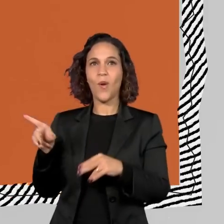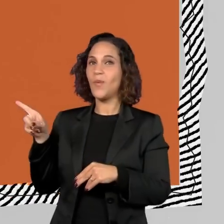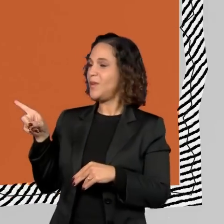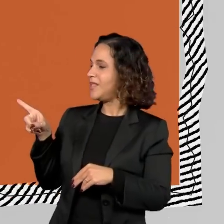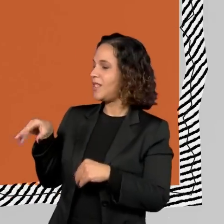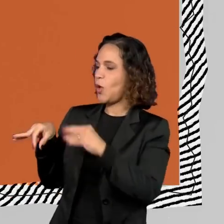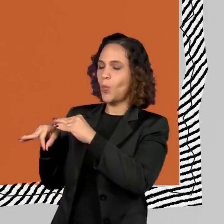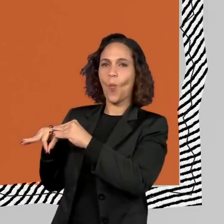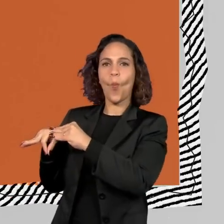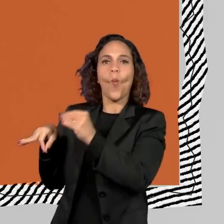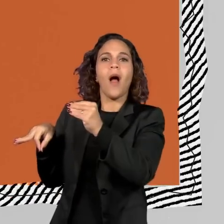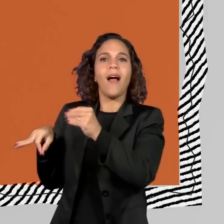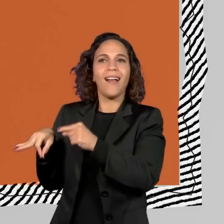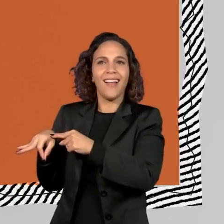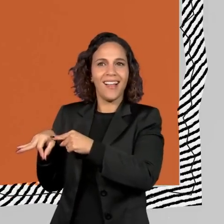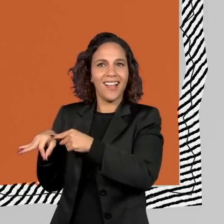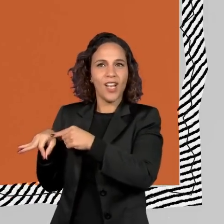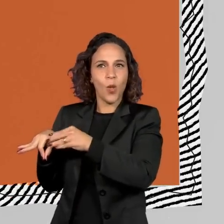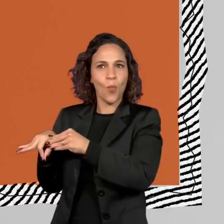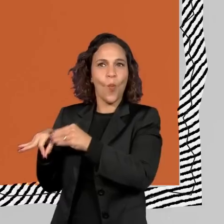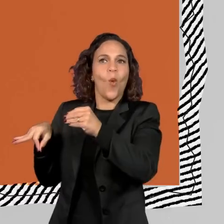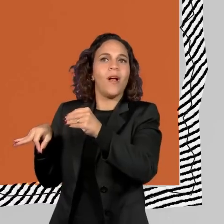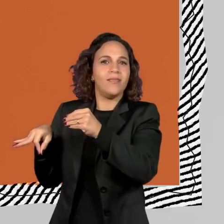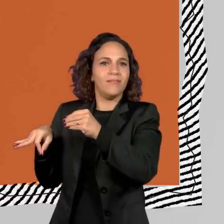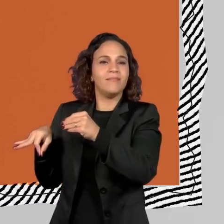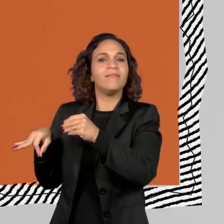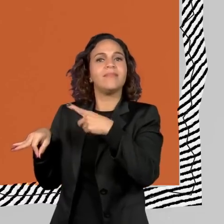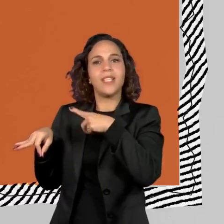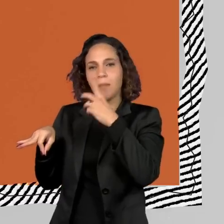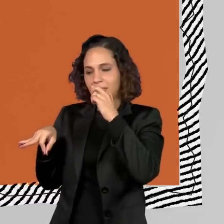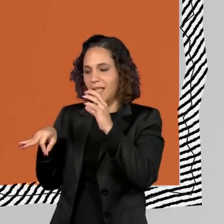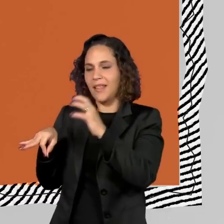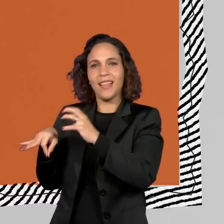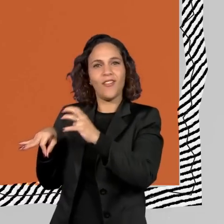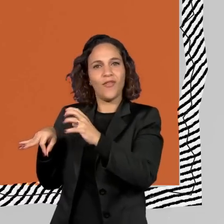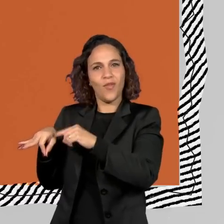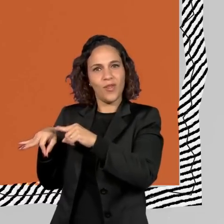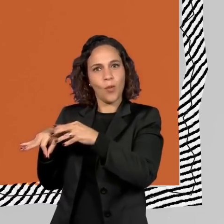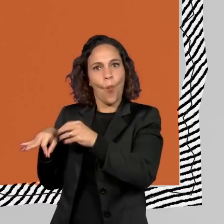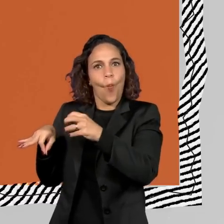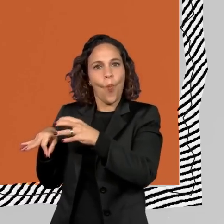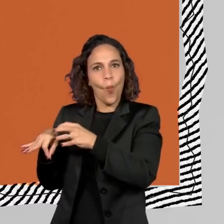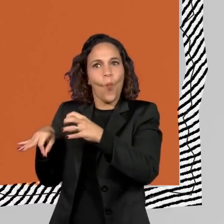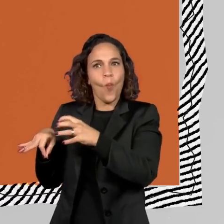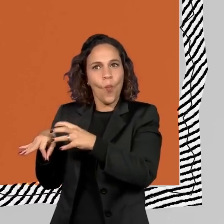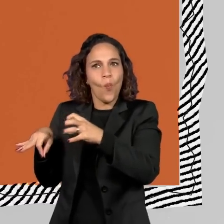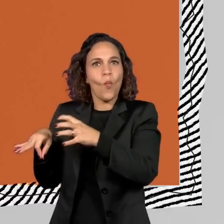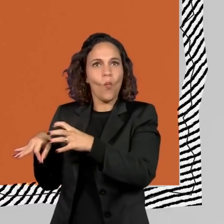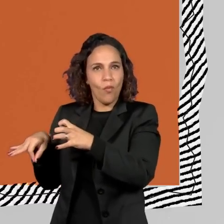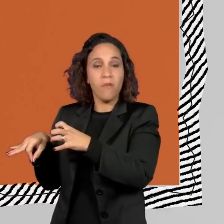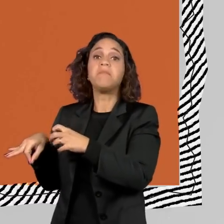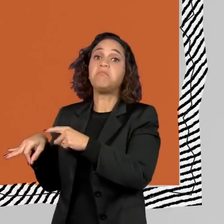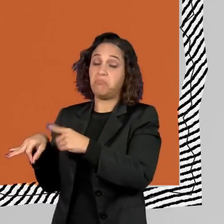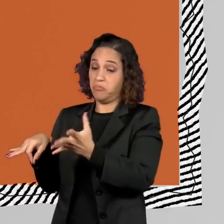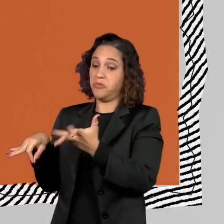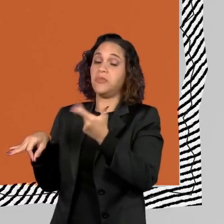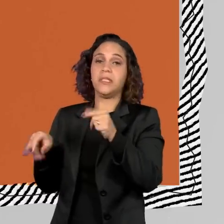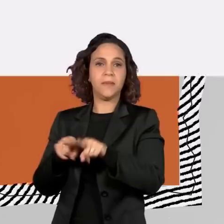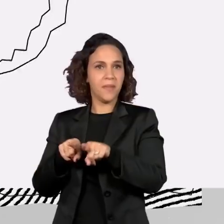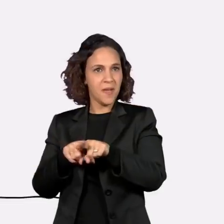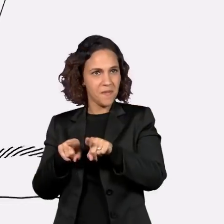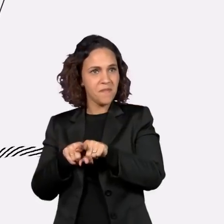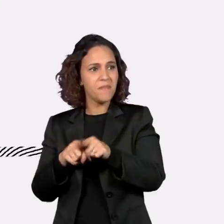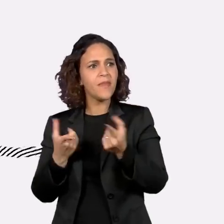Que tem uma tecnologia que fica jogando umas ondas de pressão assim no clitóris, que são muito eficientes. Então, assim,